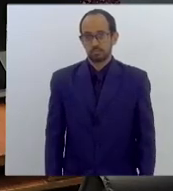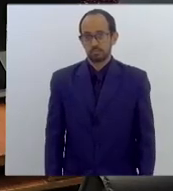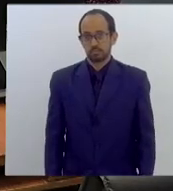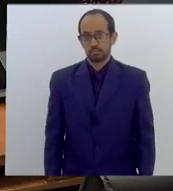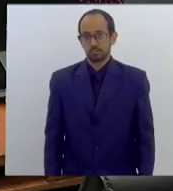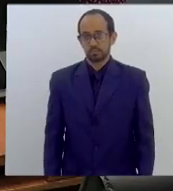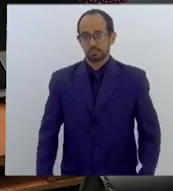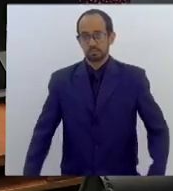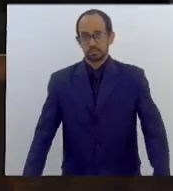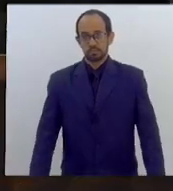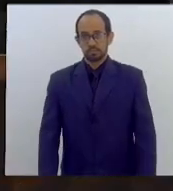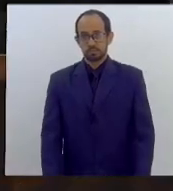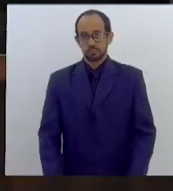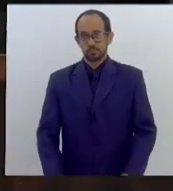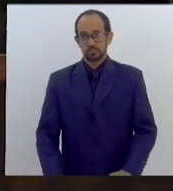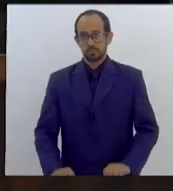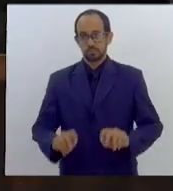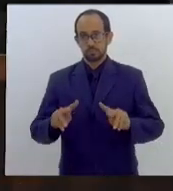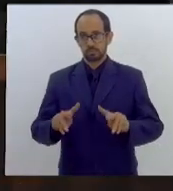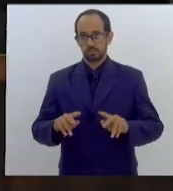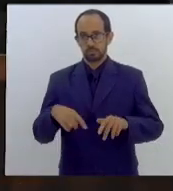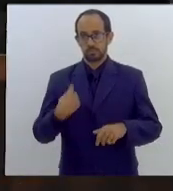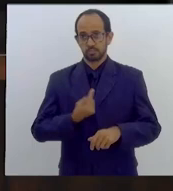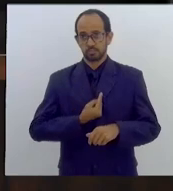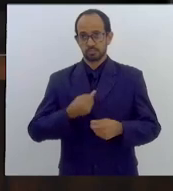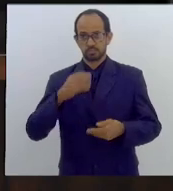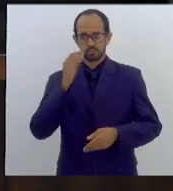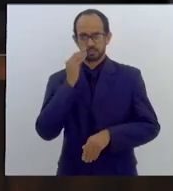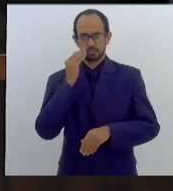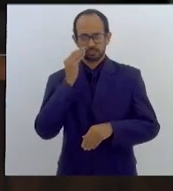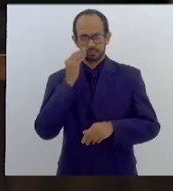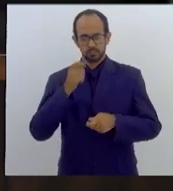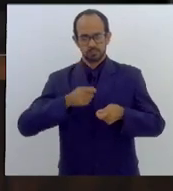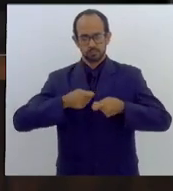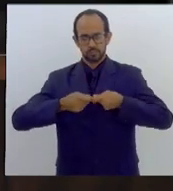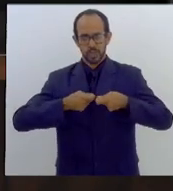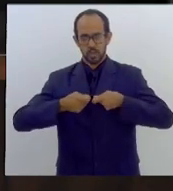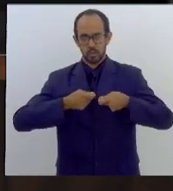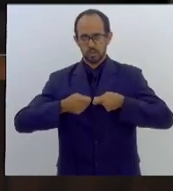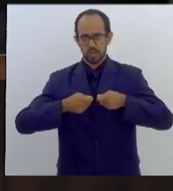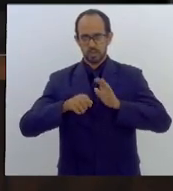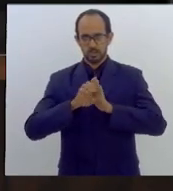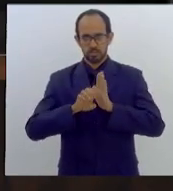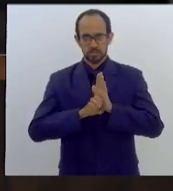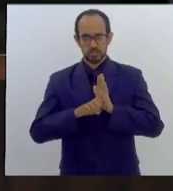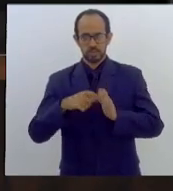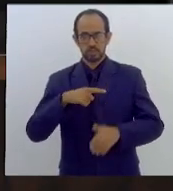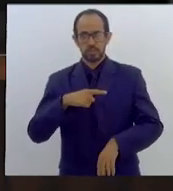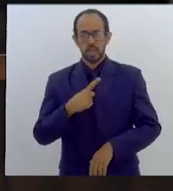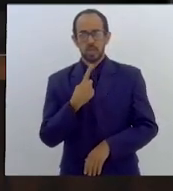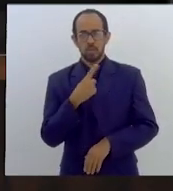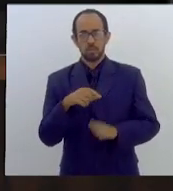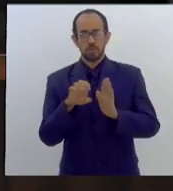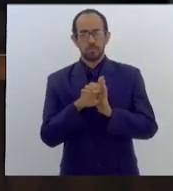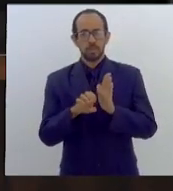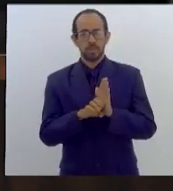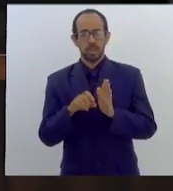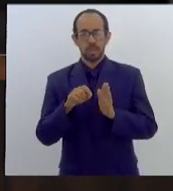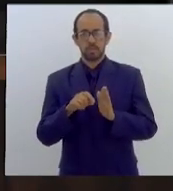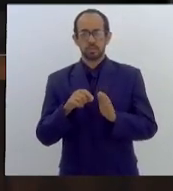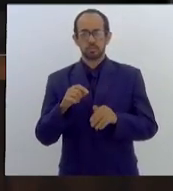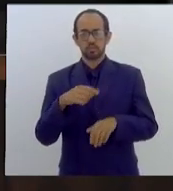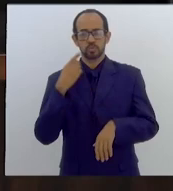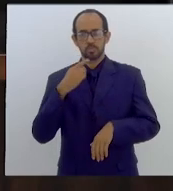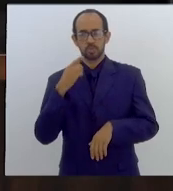Bem, nós tentamos negociar as emendas. Ainda resta uma emenda, o autor da emenda não está no plenário. Quem